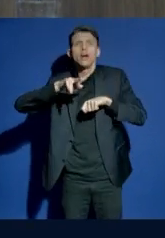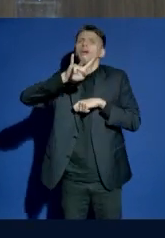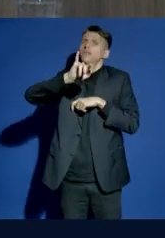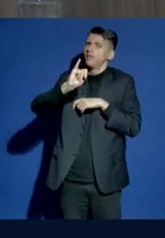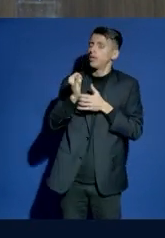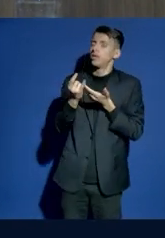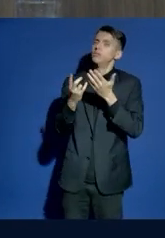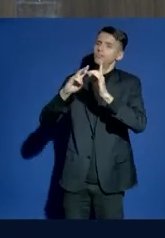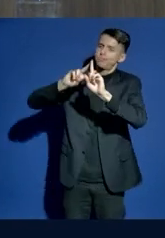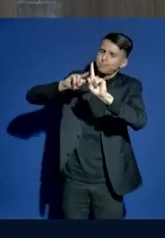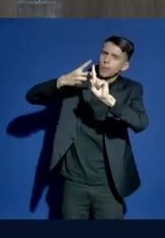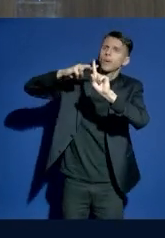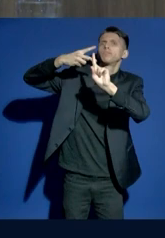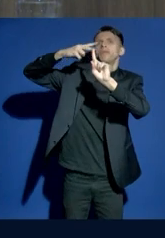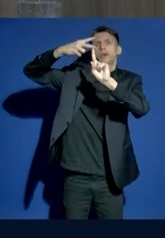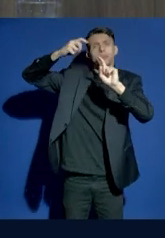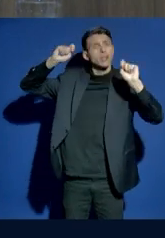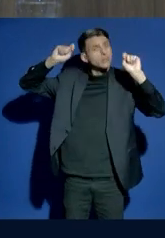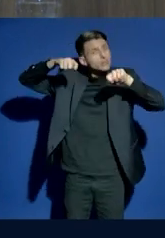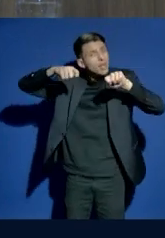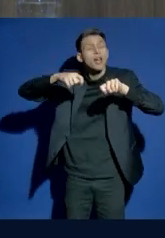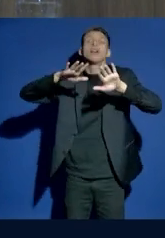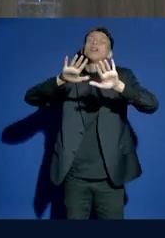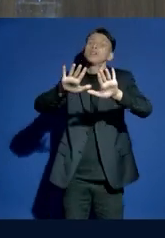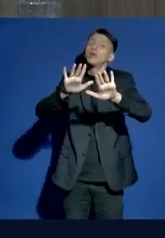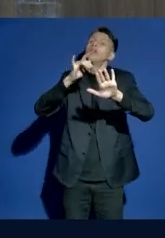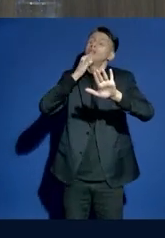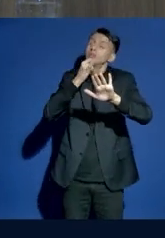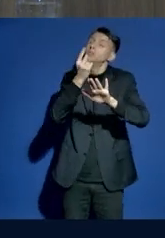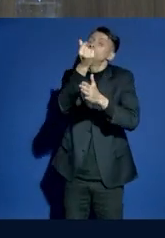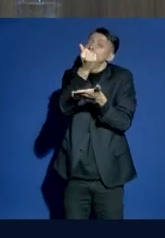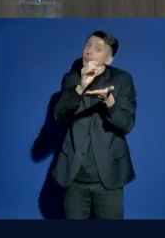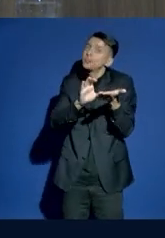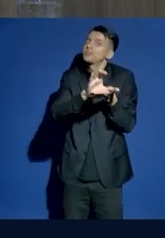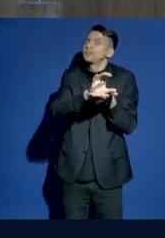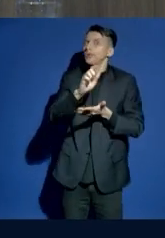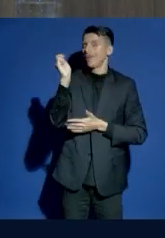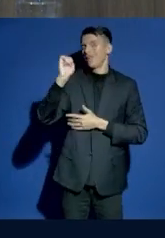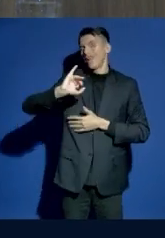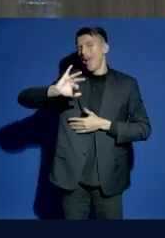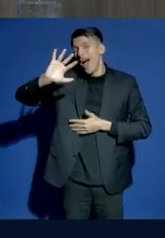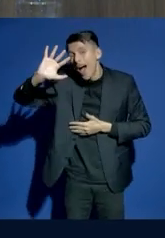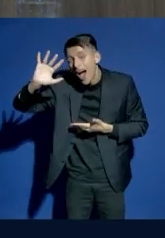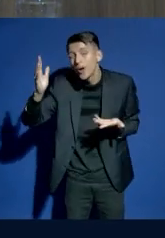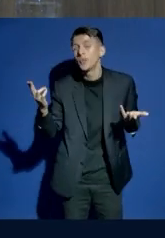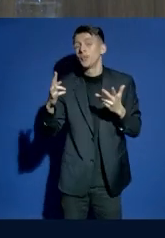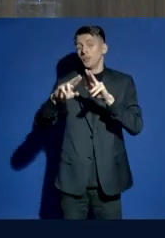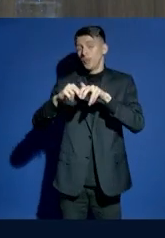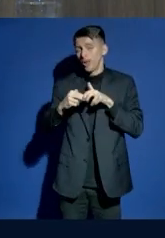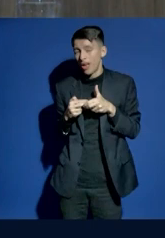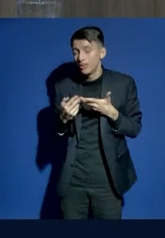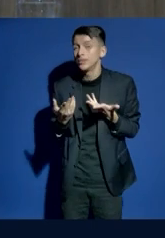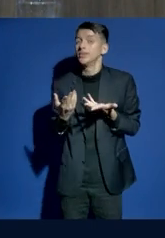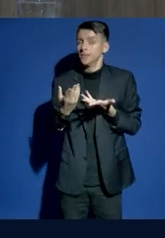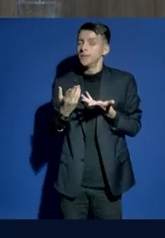serem escaladas são rotas que ainda têm um gap de custo relativo ao combustível fóssil relevante, né? Então, cada país